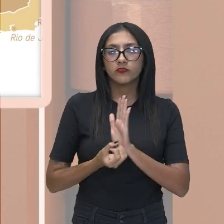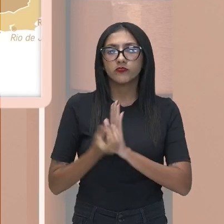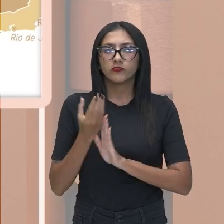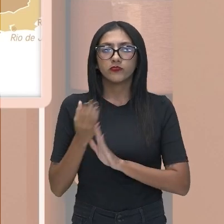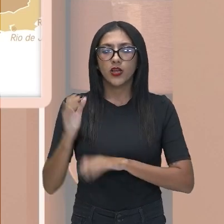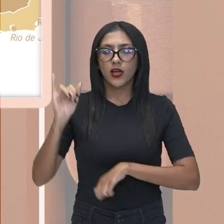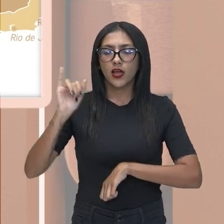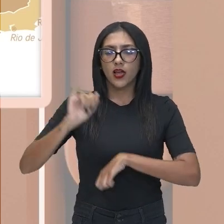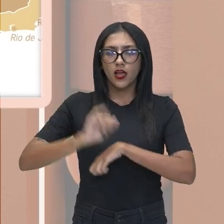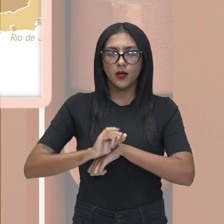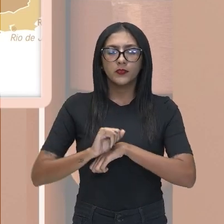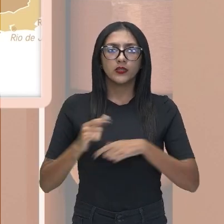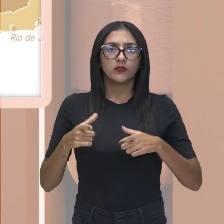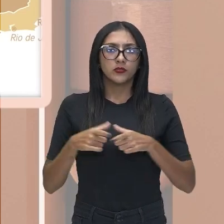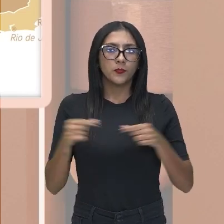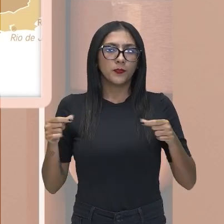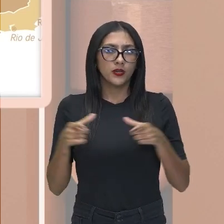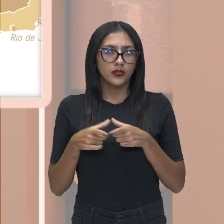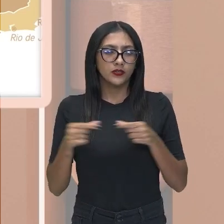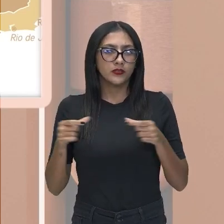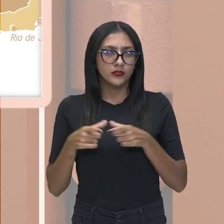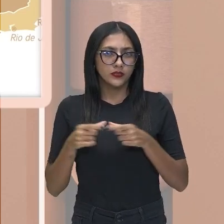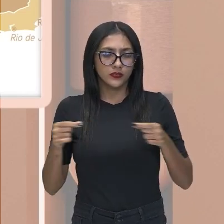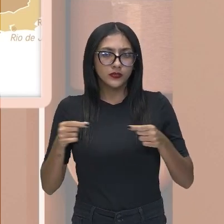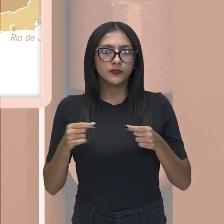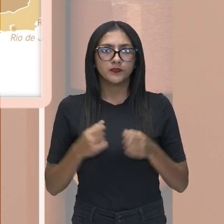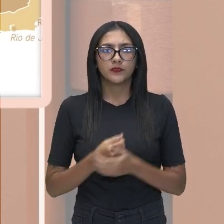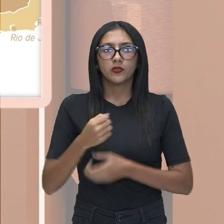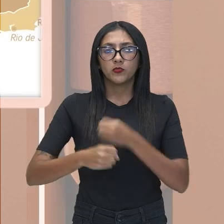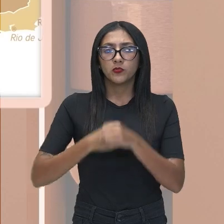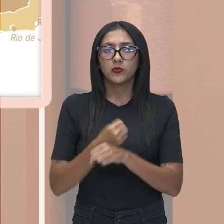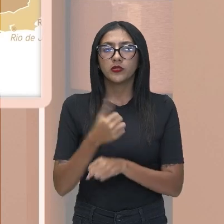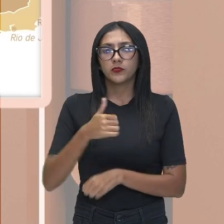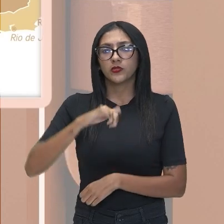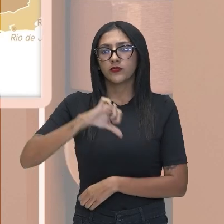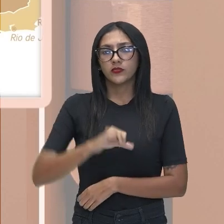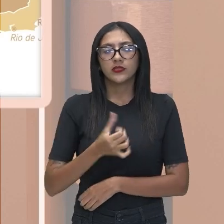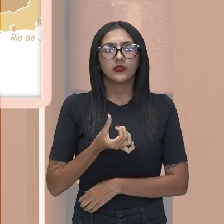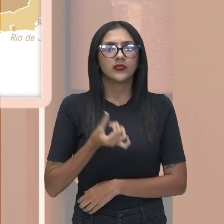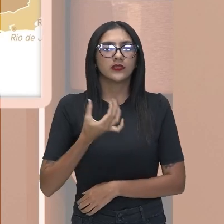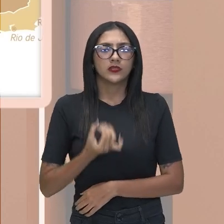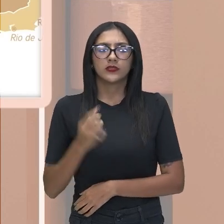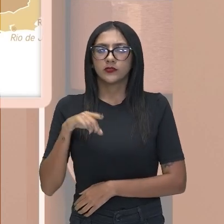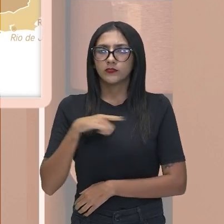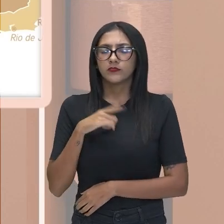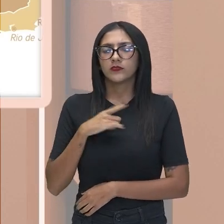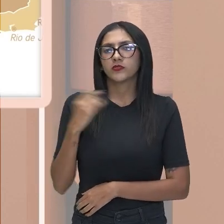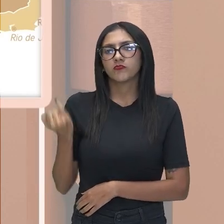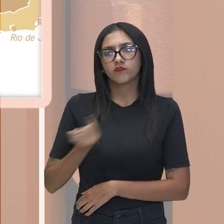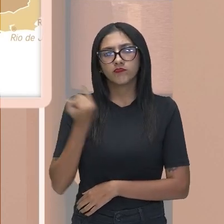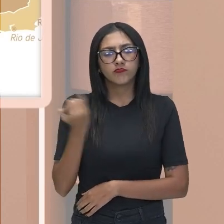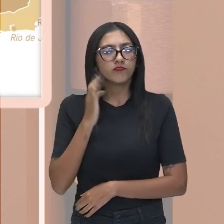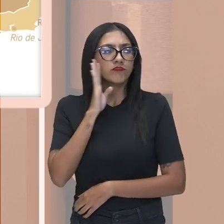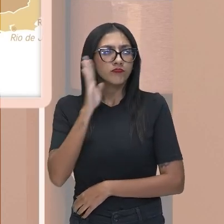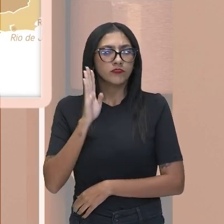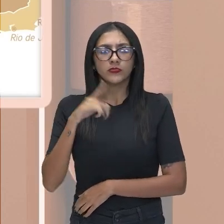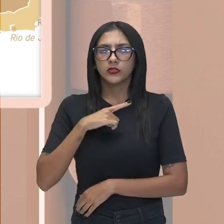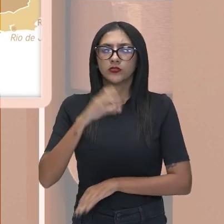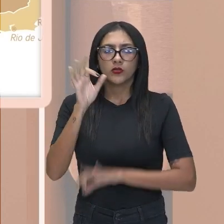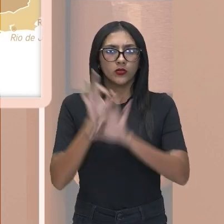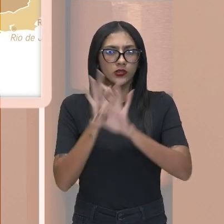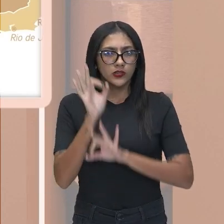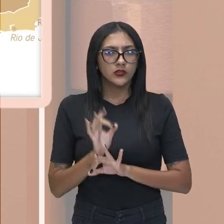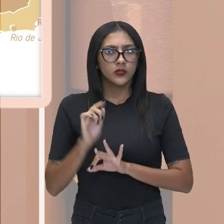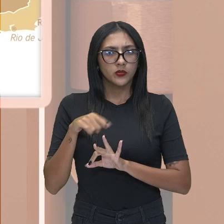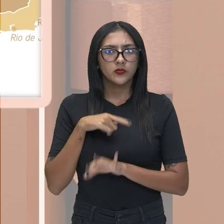em 1960, que foi, assim, fundamental para o processo de urbanização dessa região, né,